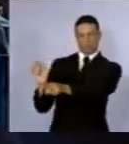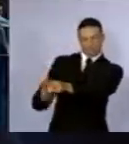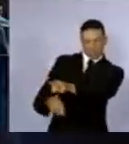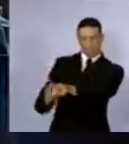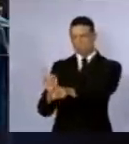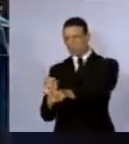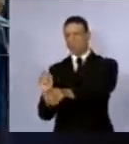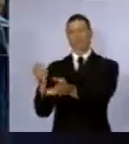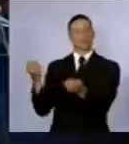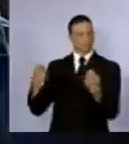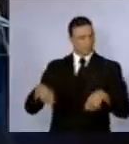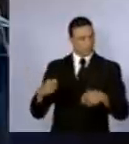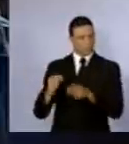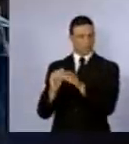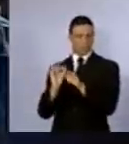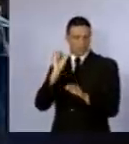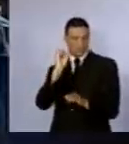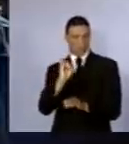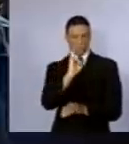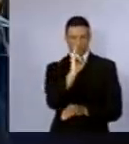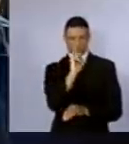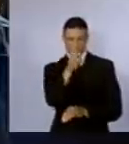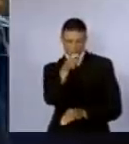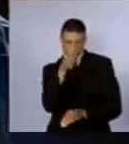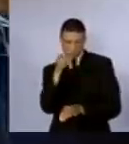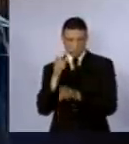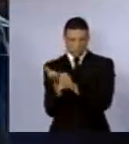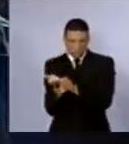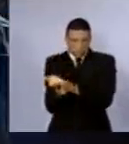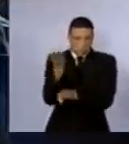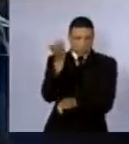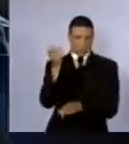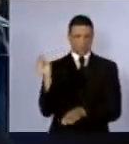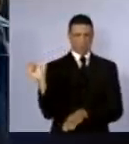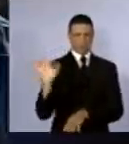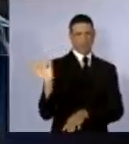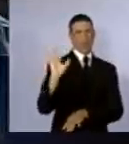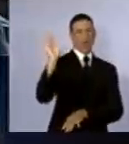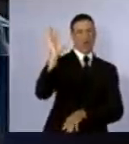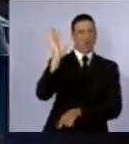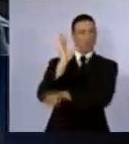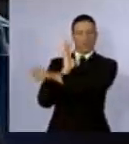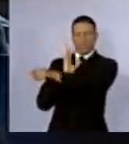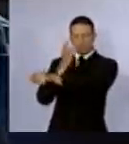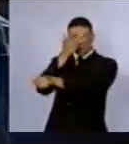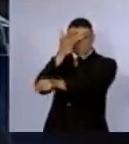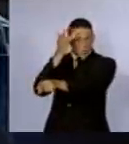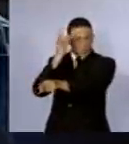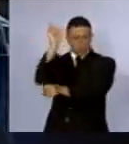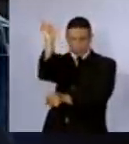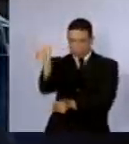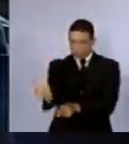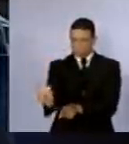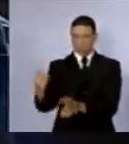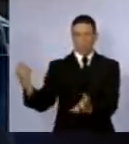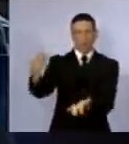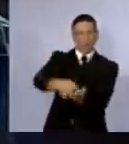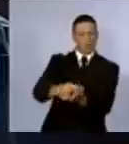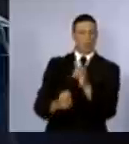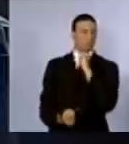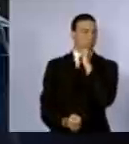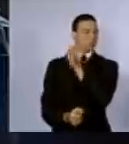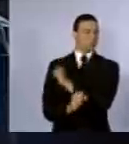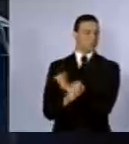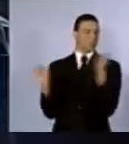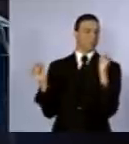Ela não pode ser uma tarifa extremamente onerada, né, e também ela não poderia,